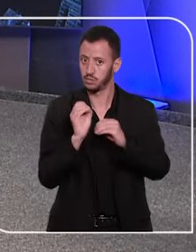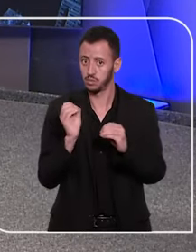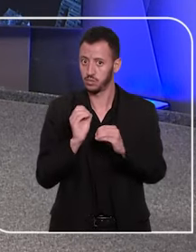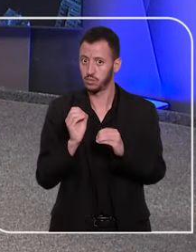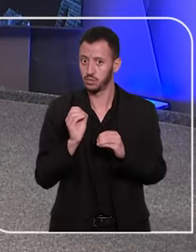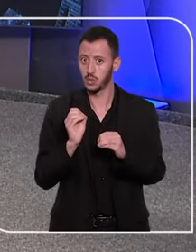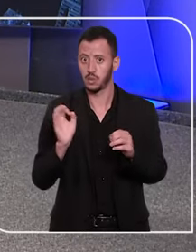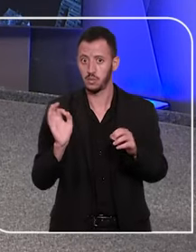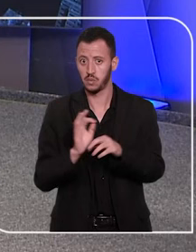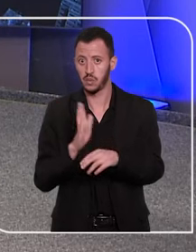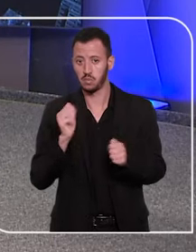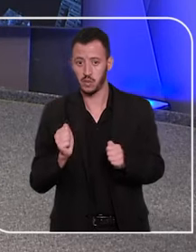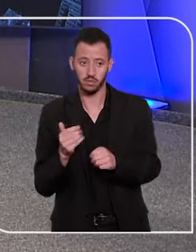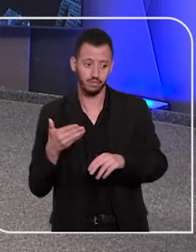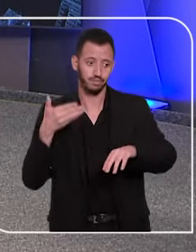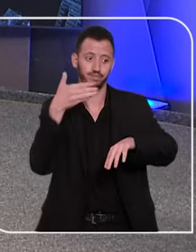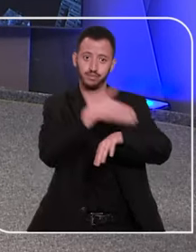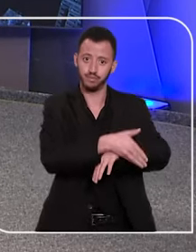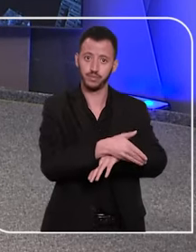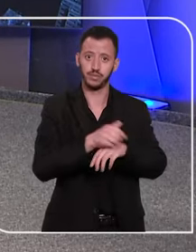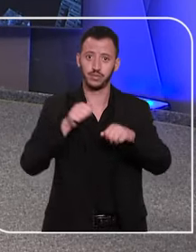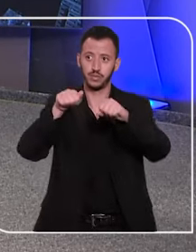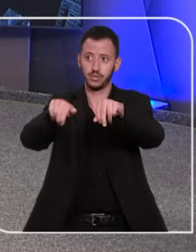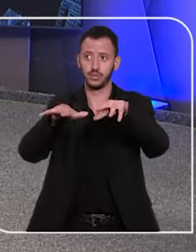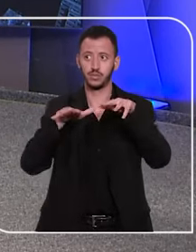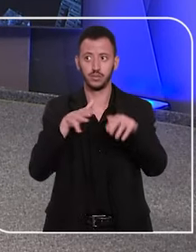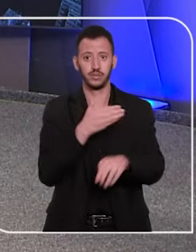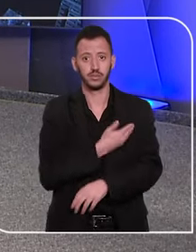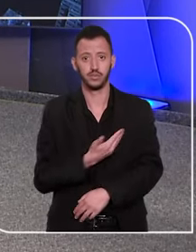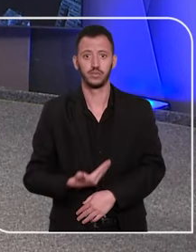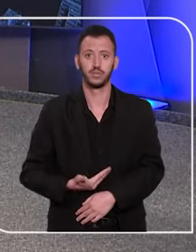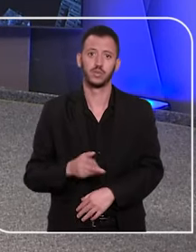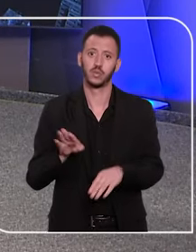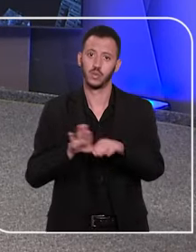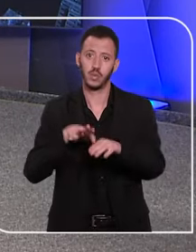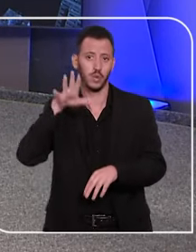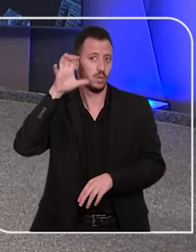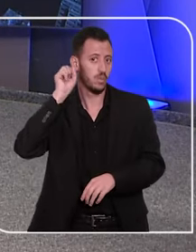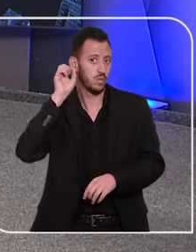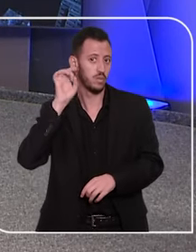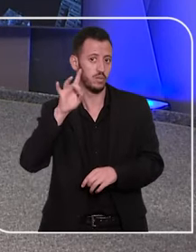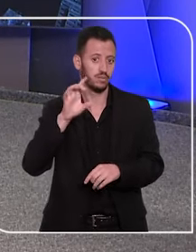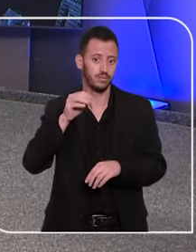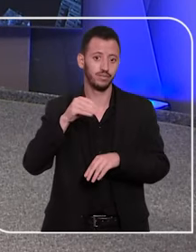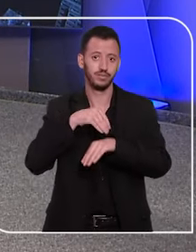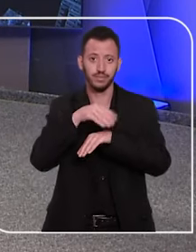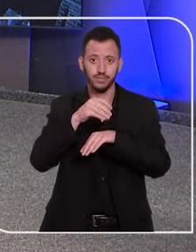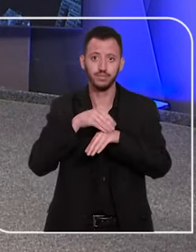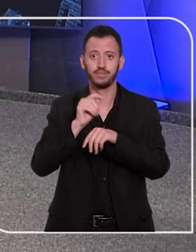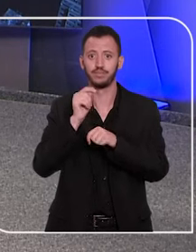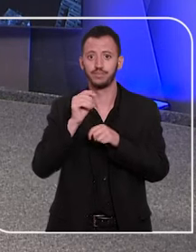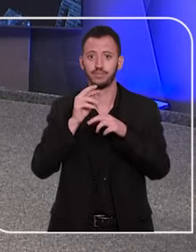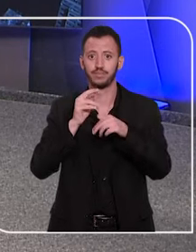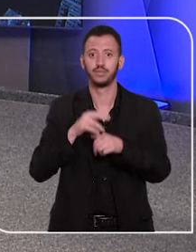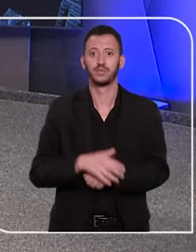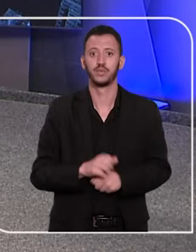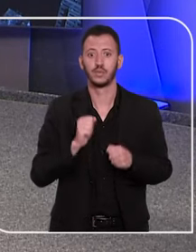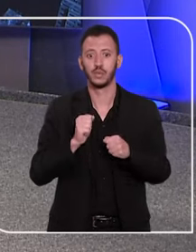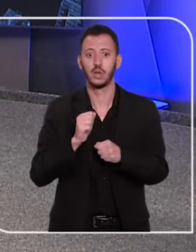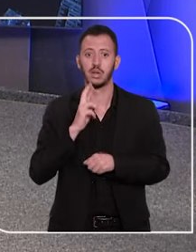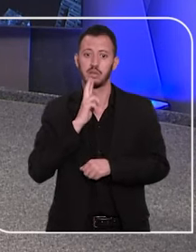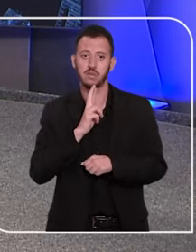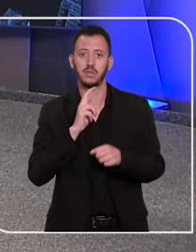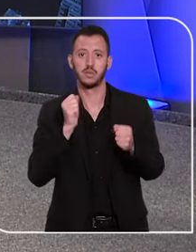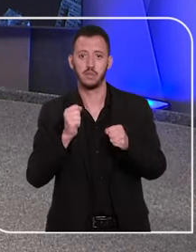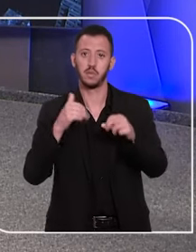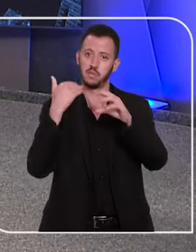já quem não foi habilitado pode comparecer a audiência pública como ouvinte inclusive encaminhando manifestações